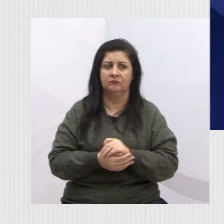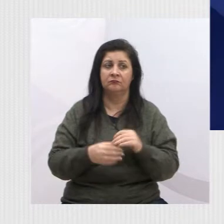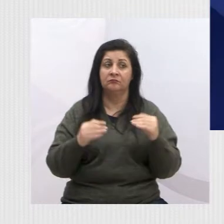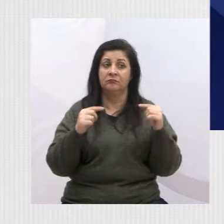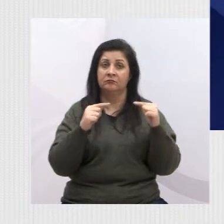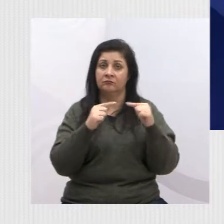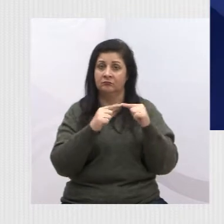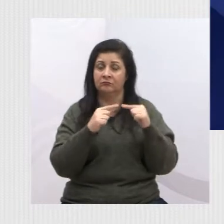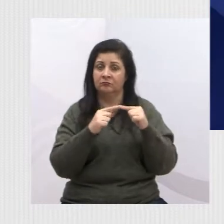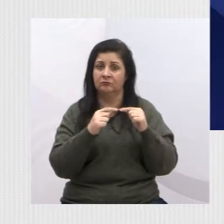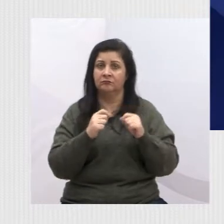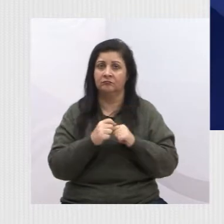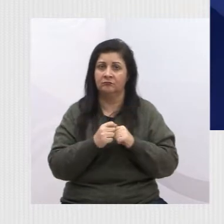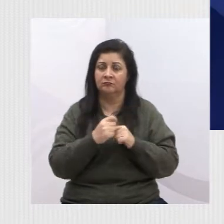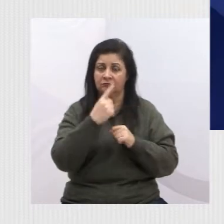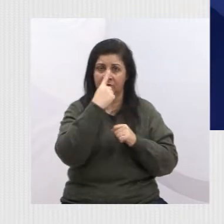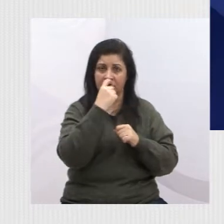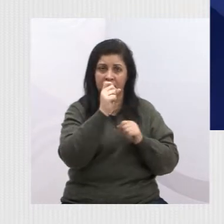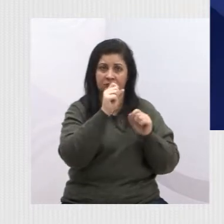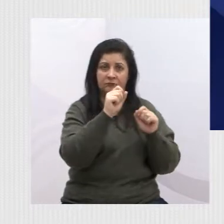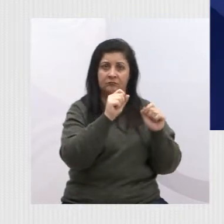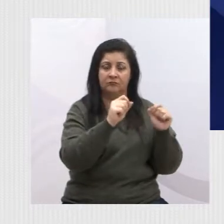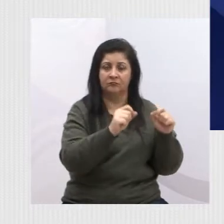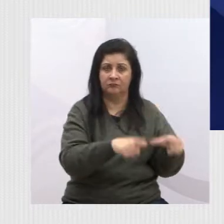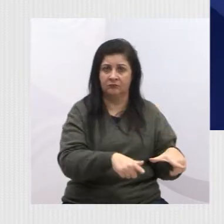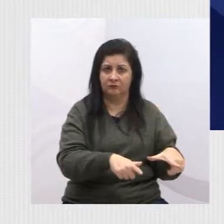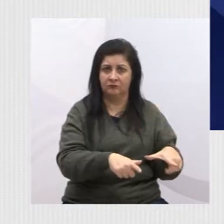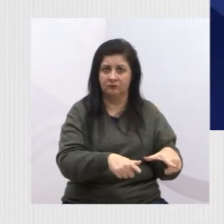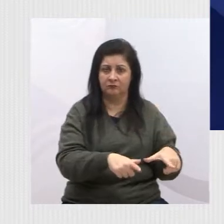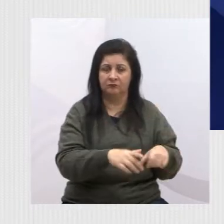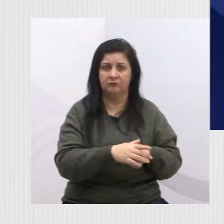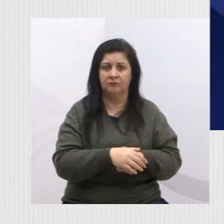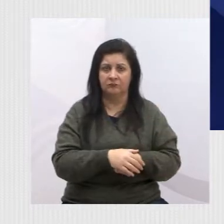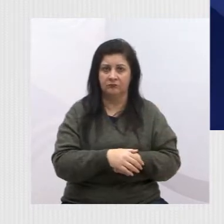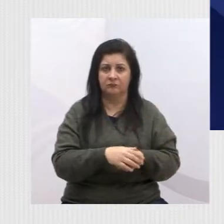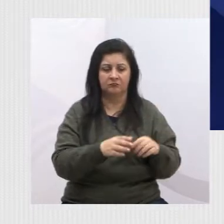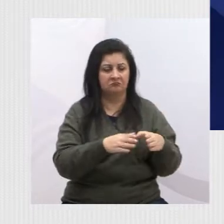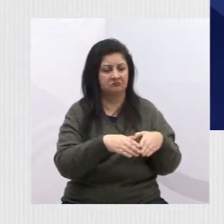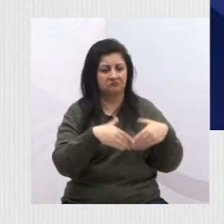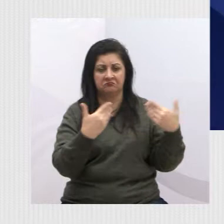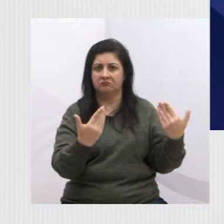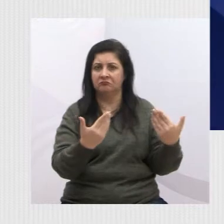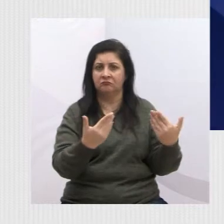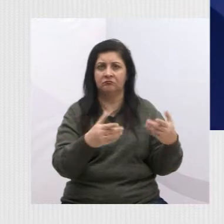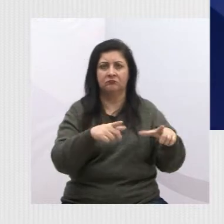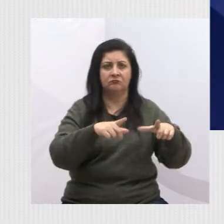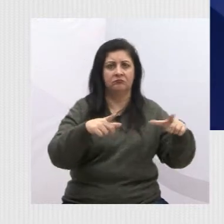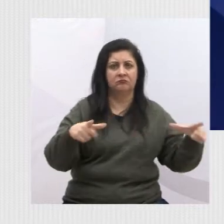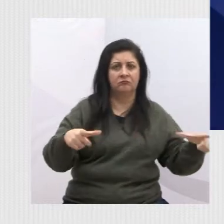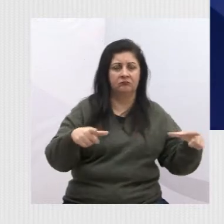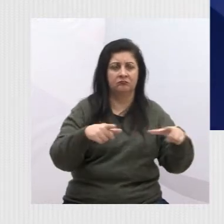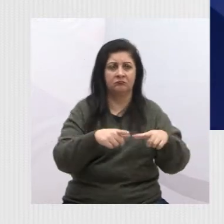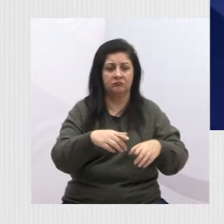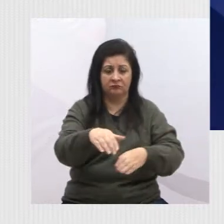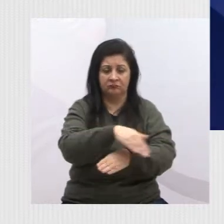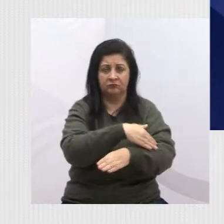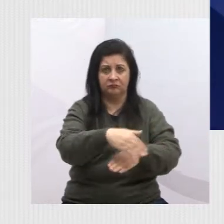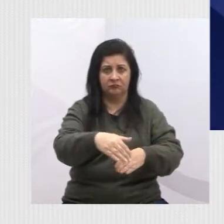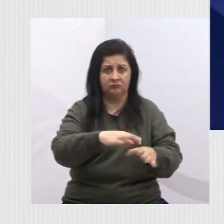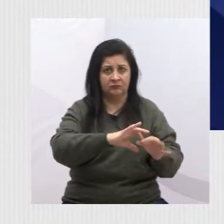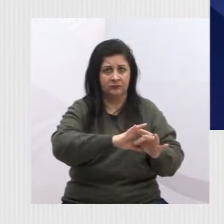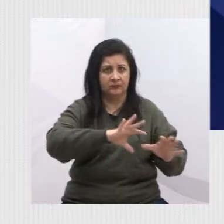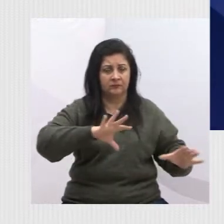estão: descartar resíduos de qualquer natureza, tamanho e quantidade em via ou área pública